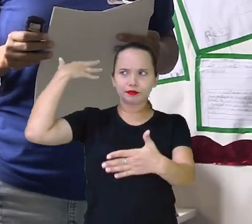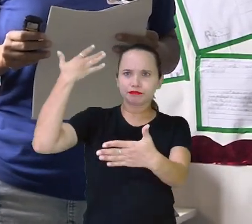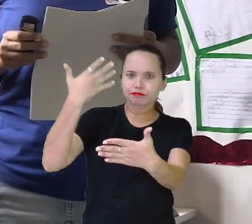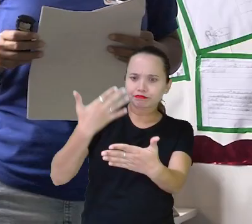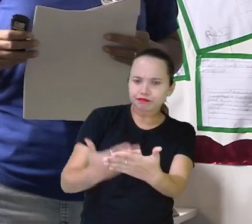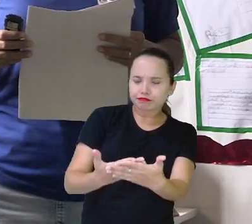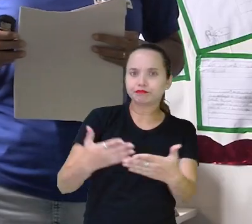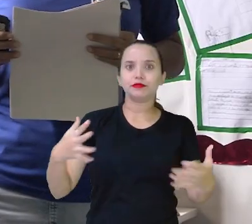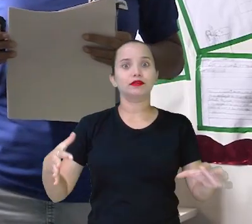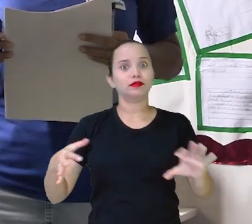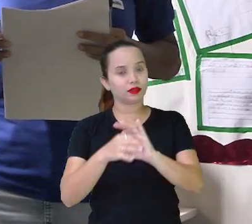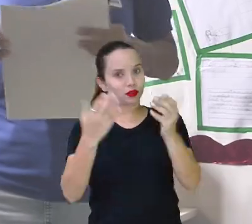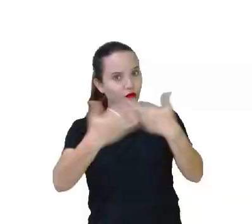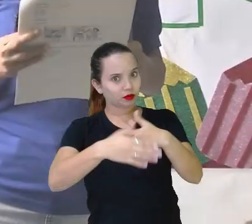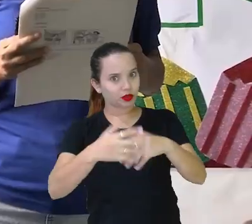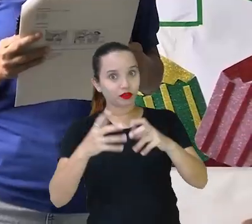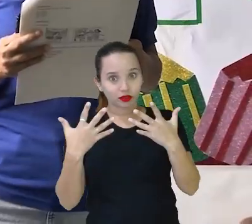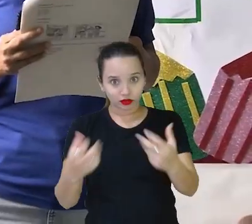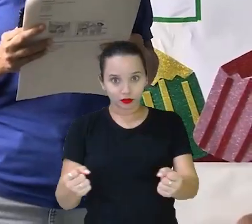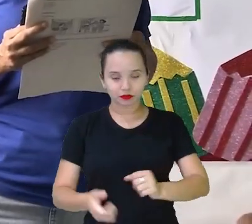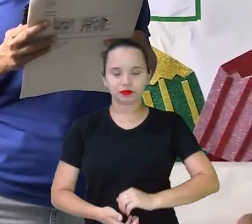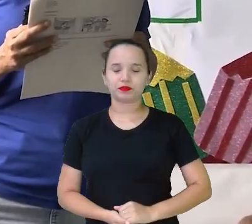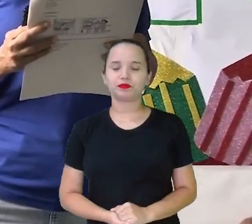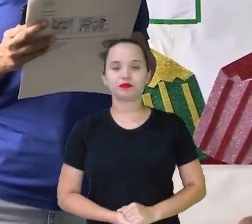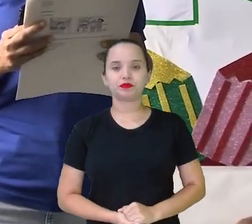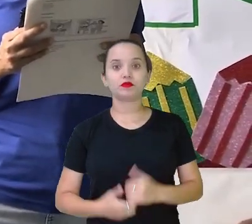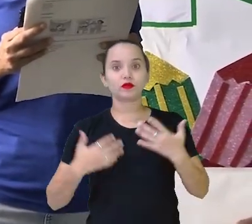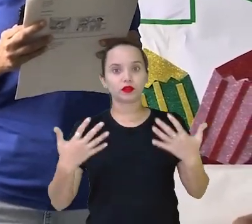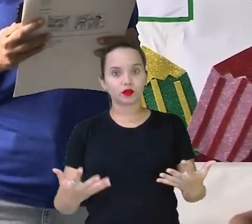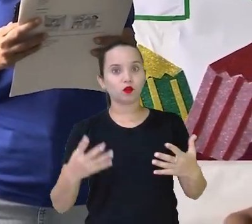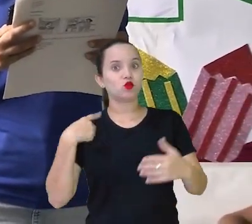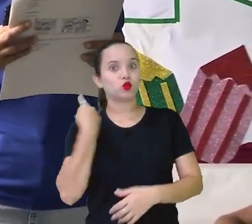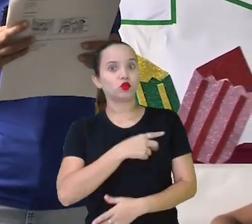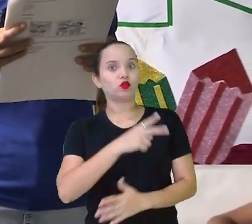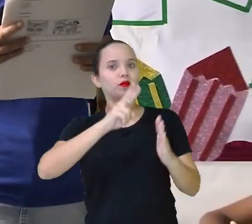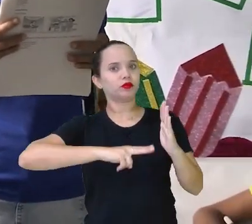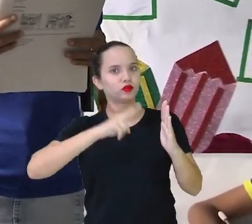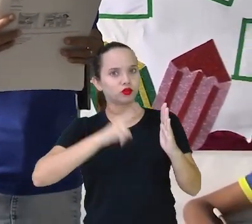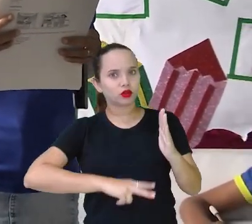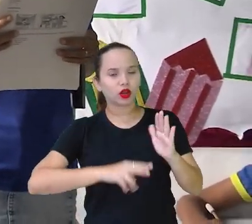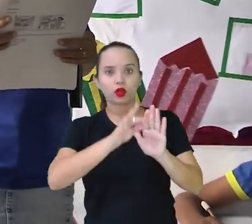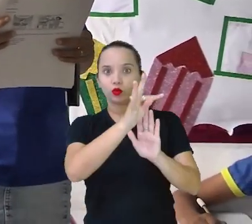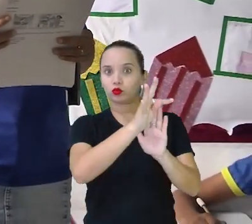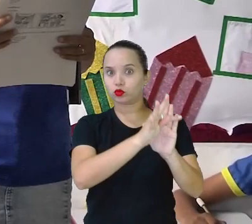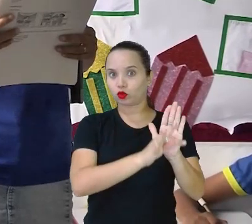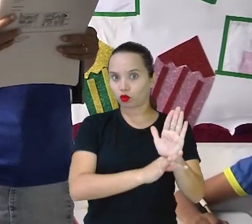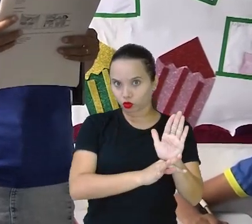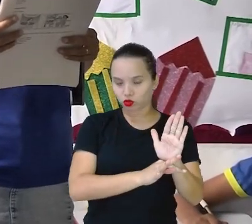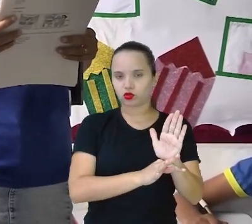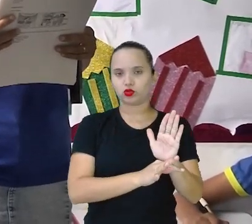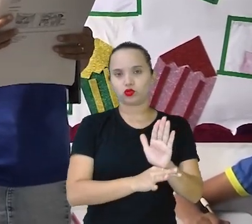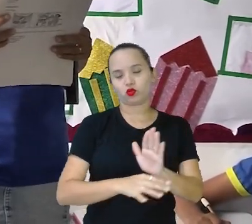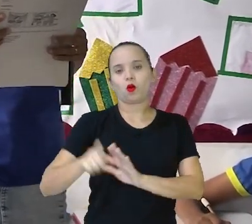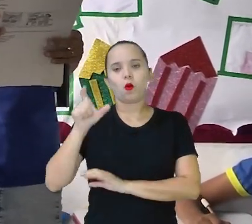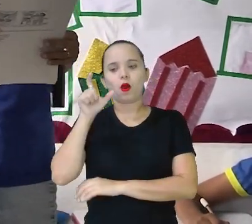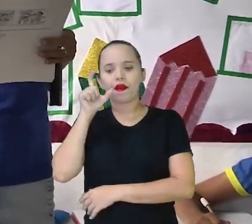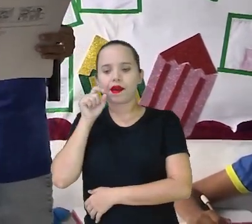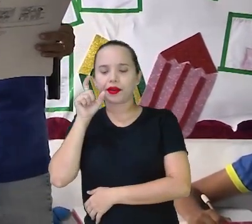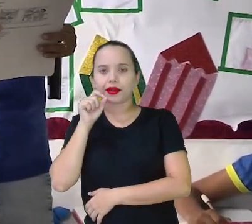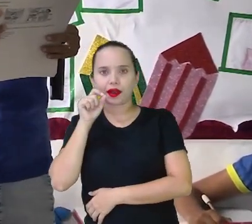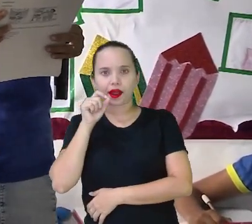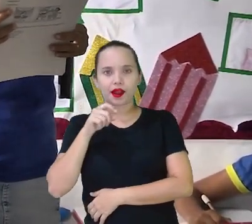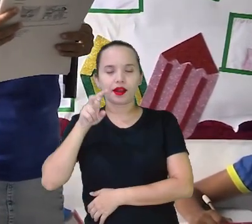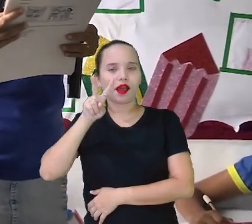SAEP. Vamos iniciar? A gente vai ler, tá certo? O texto A Gralha Vaidosa. Atenção para a